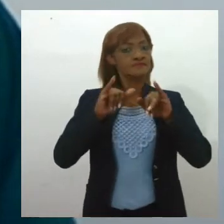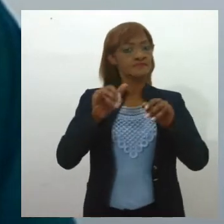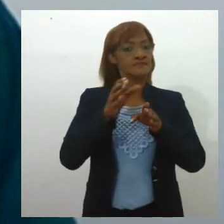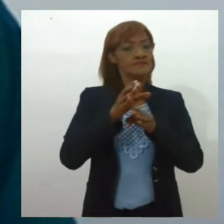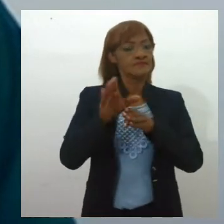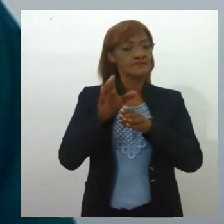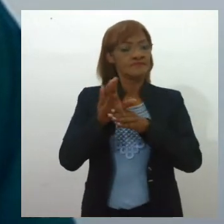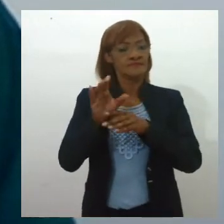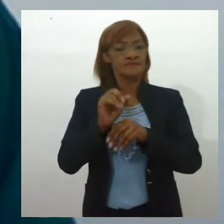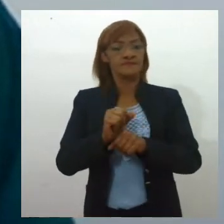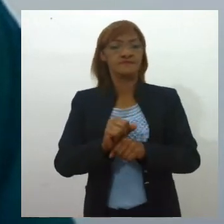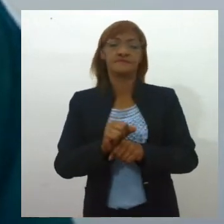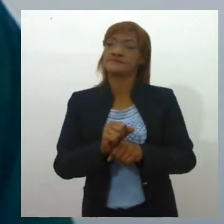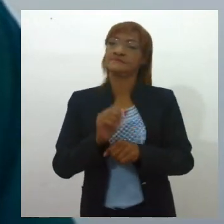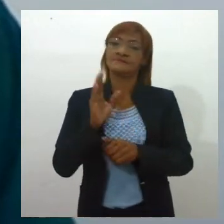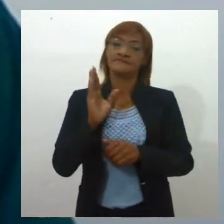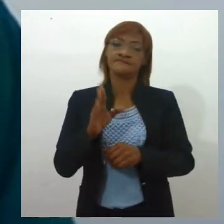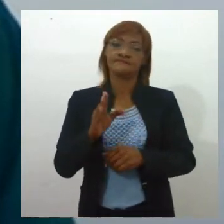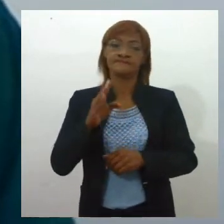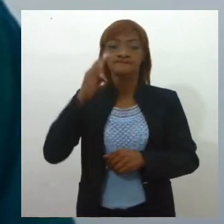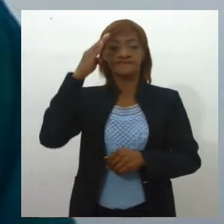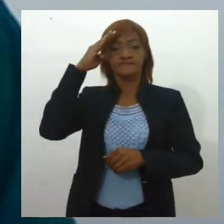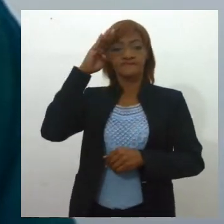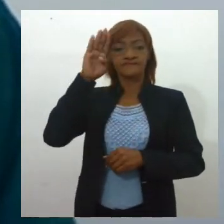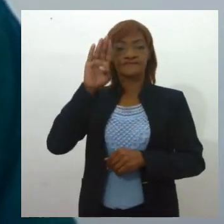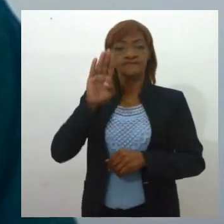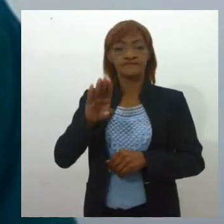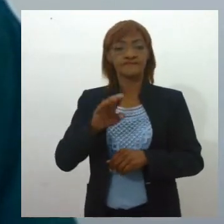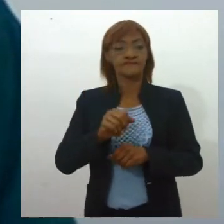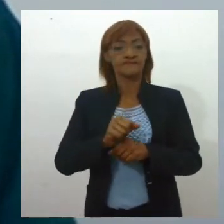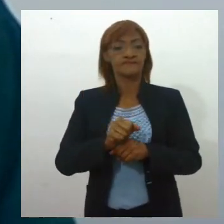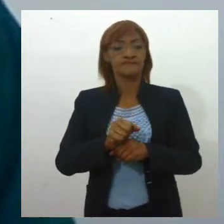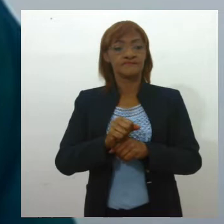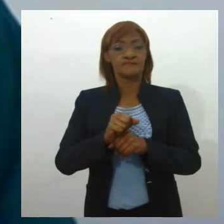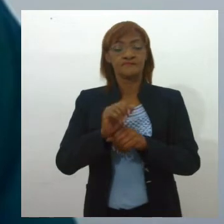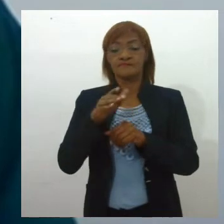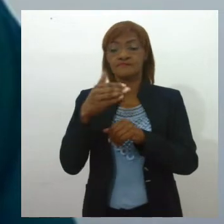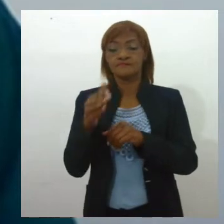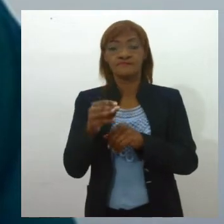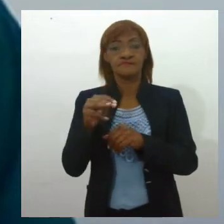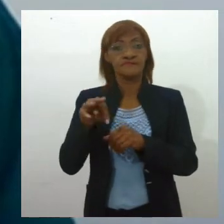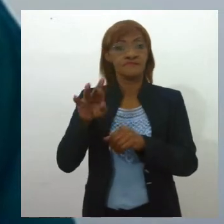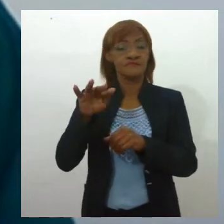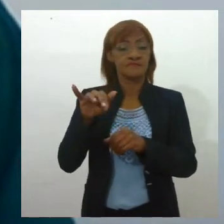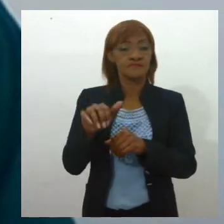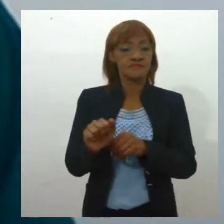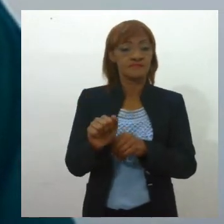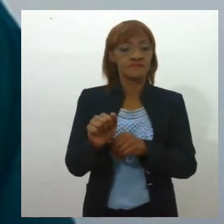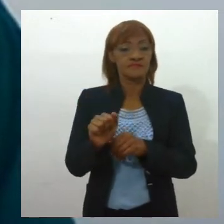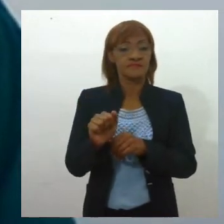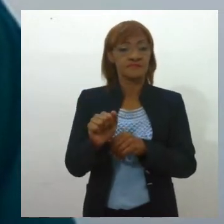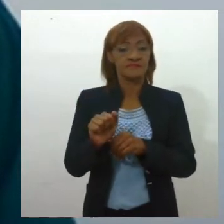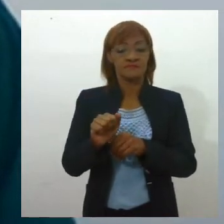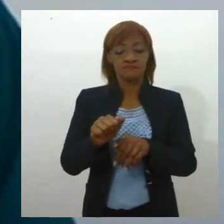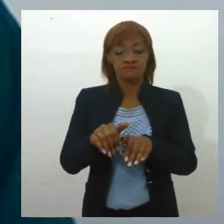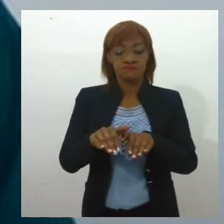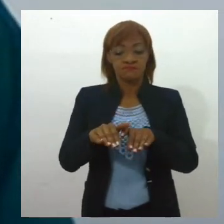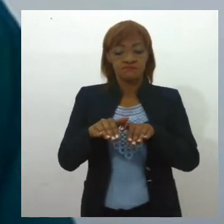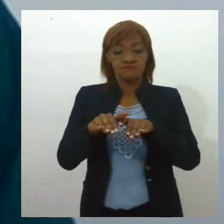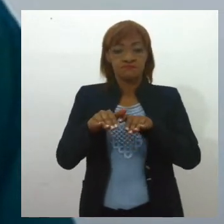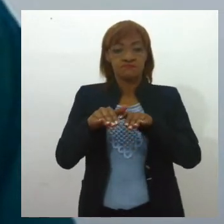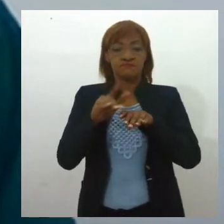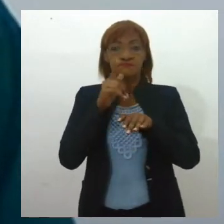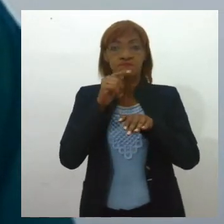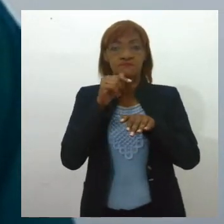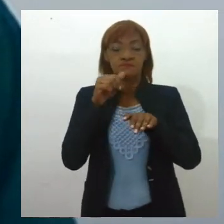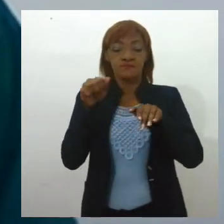Sergipe em direção, principalmente quando passa da zona da mata em direção a semiárido, a quantidade da água e a qualidade começam a